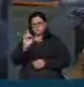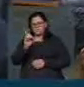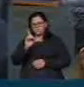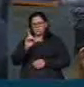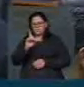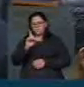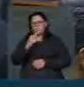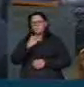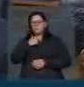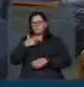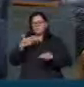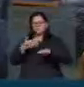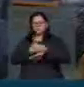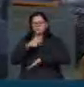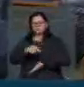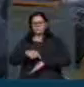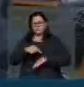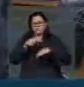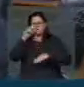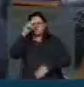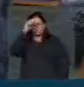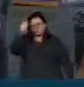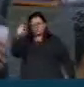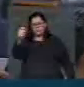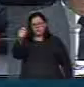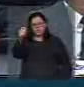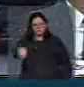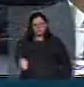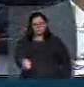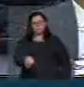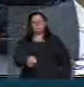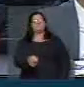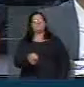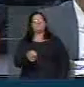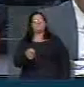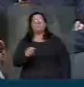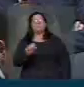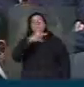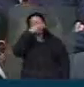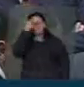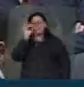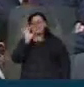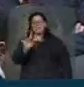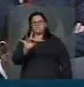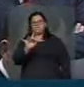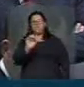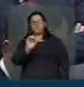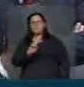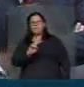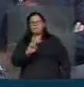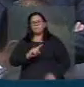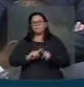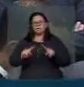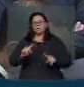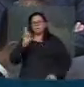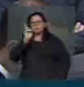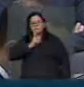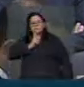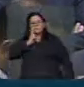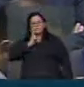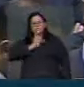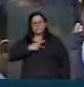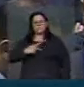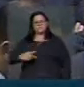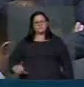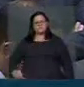respeitam como autoridade prefeito. Tudo bem que prefeito é sim autoridade, mas o vereador Fabiano Horta, que da Câmara de